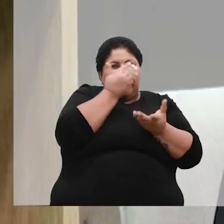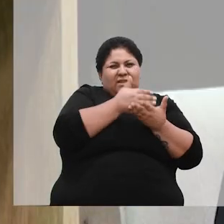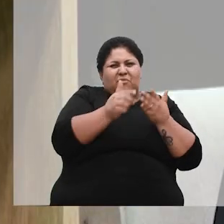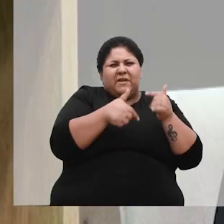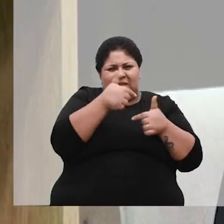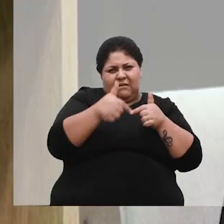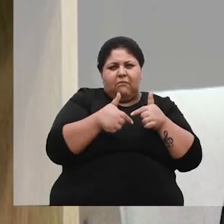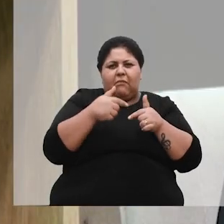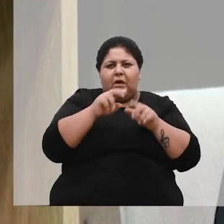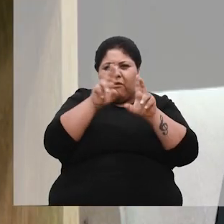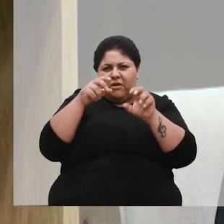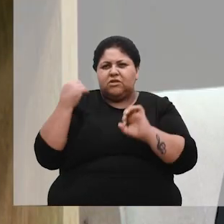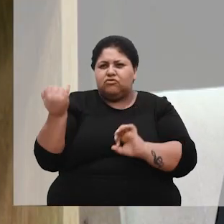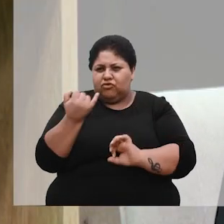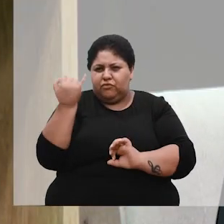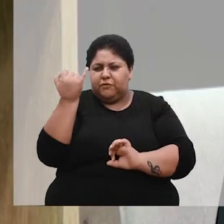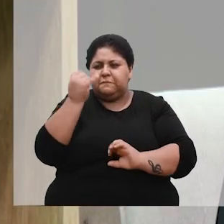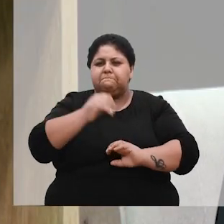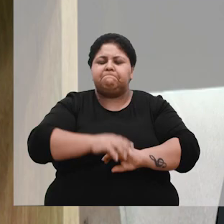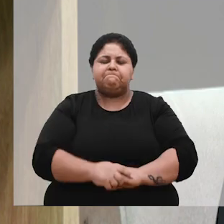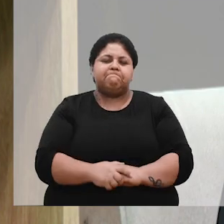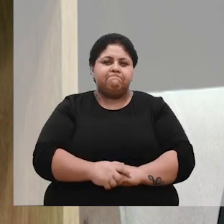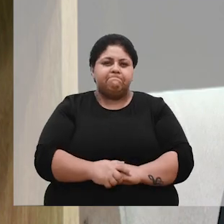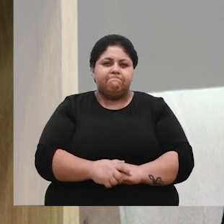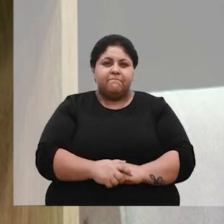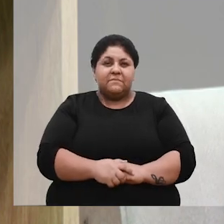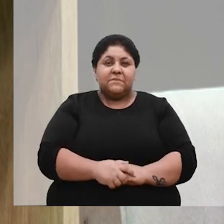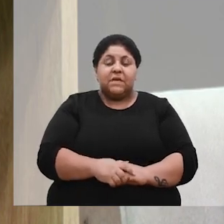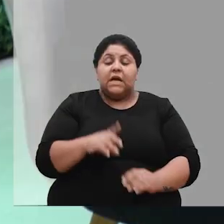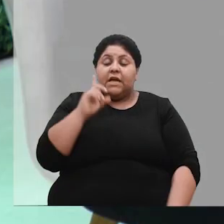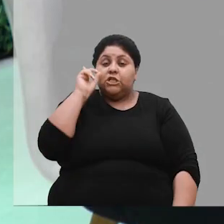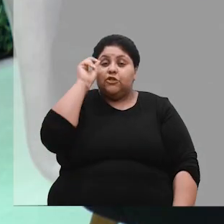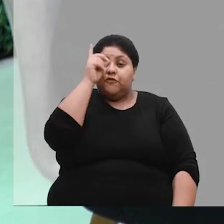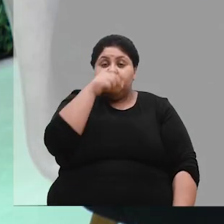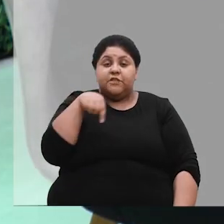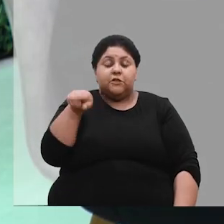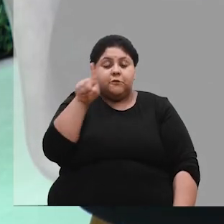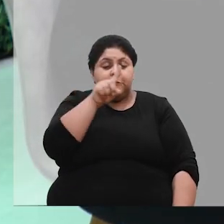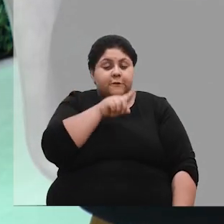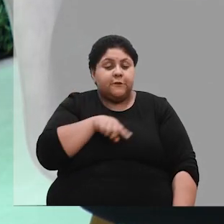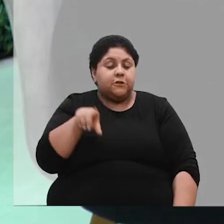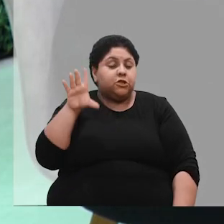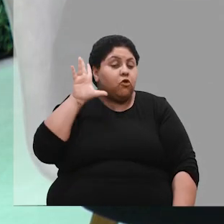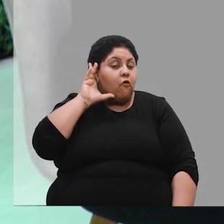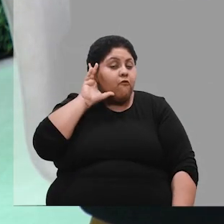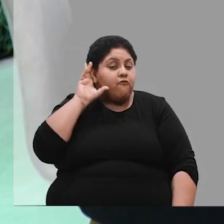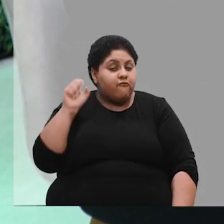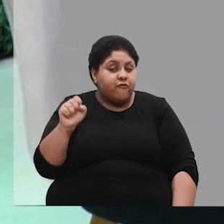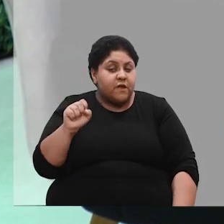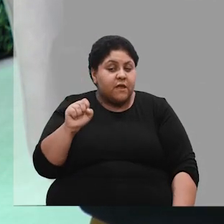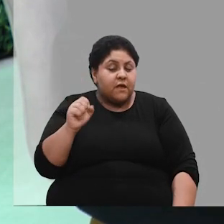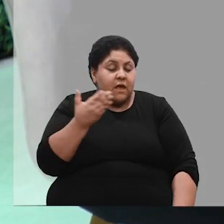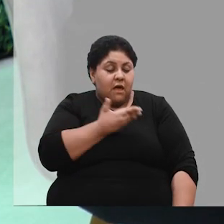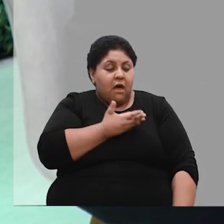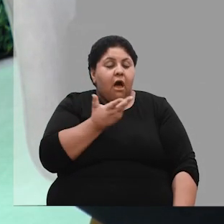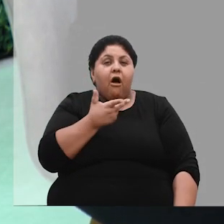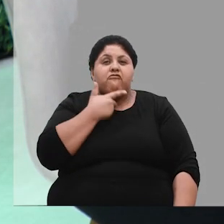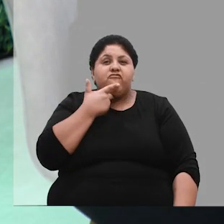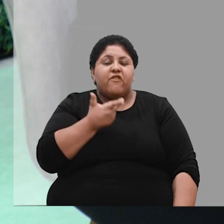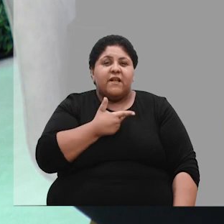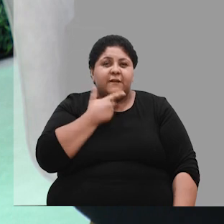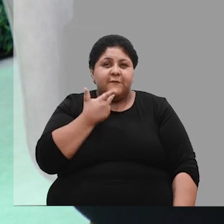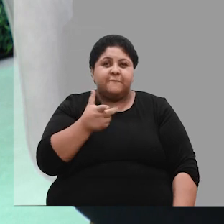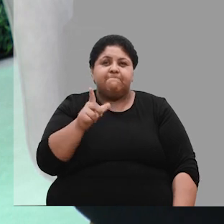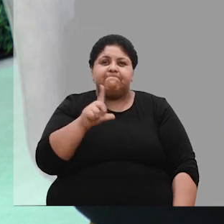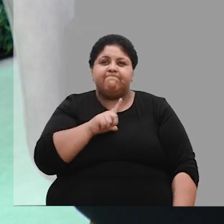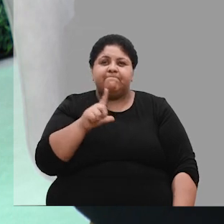para não perder o emprego. Isso é um assunto bastante importante, não é mesmo? Não, e é muito complexo, né? Isso a gente ouvir a